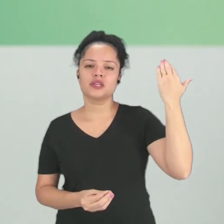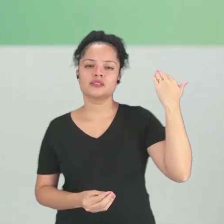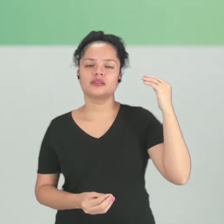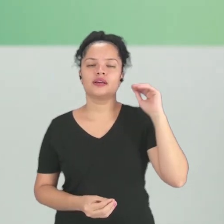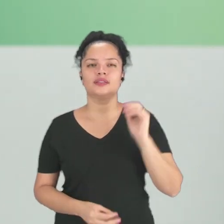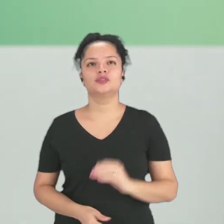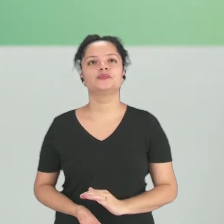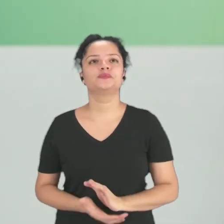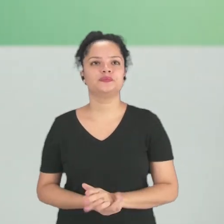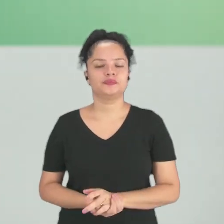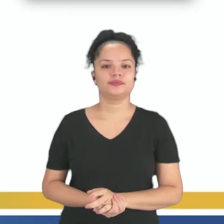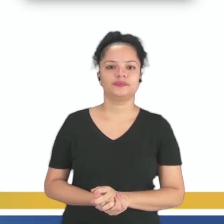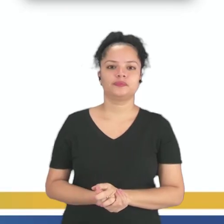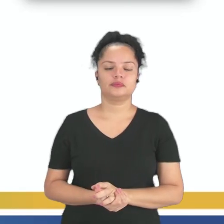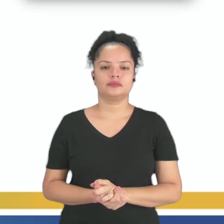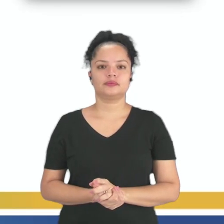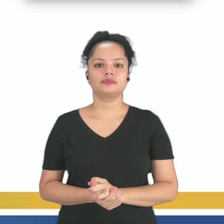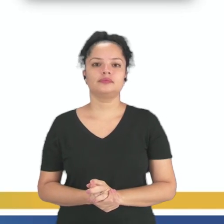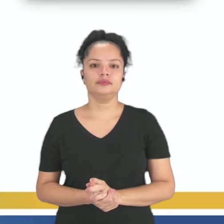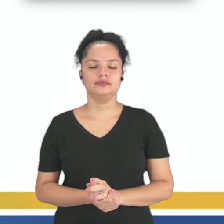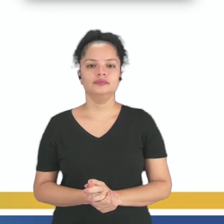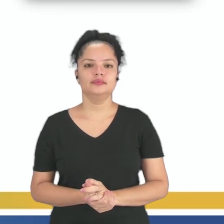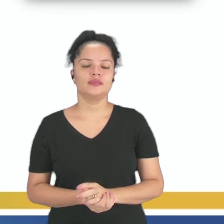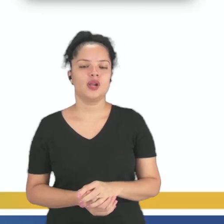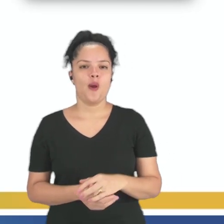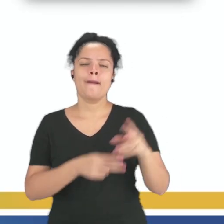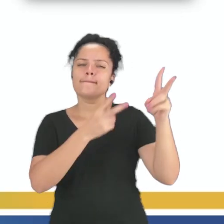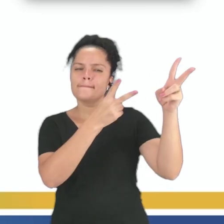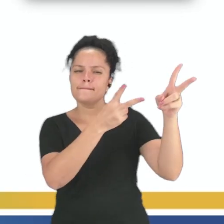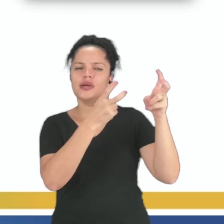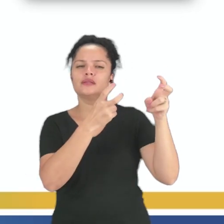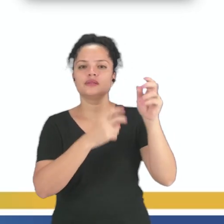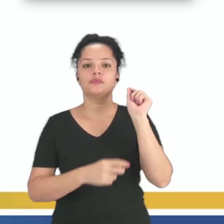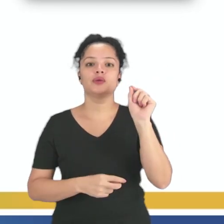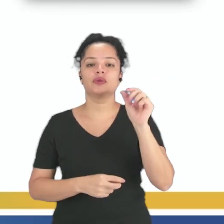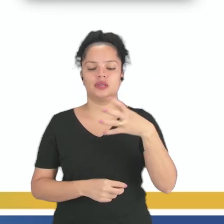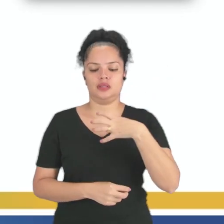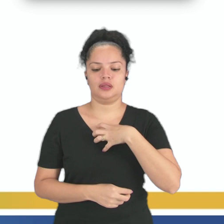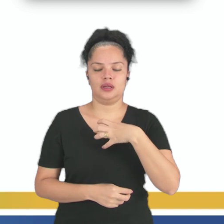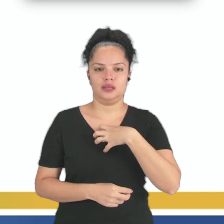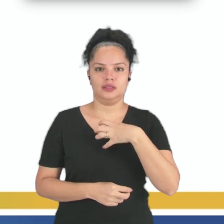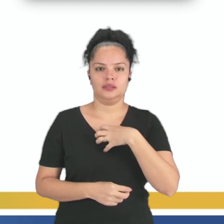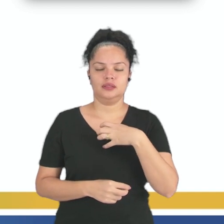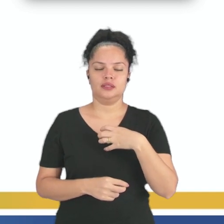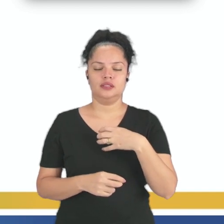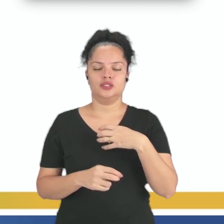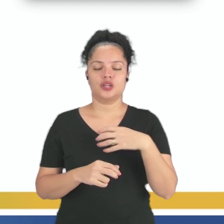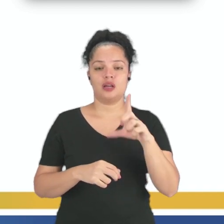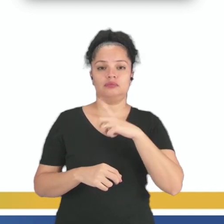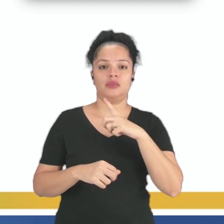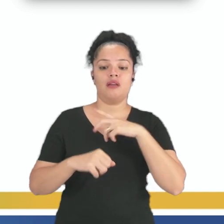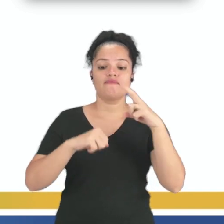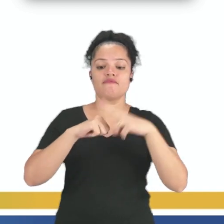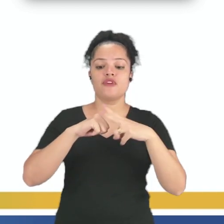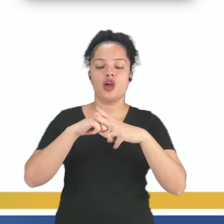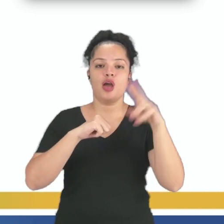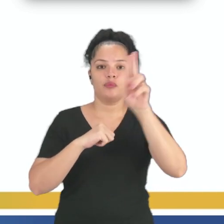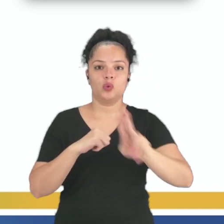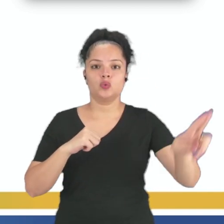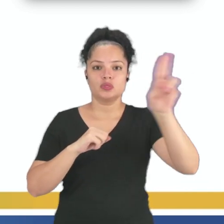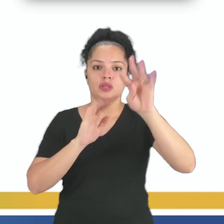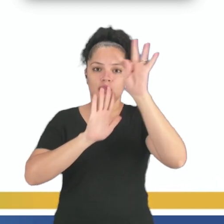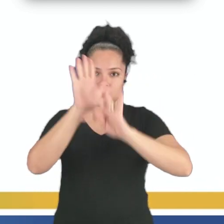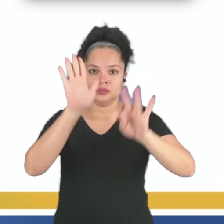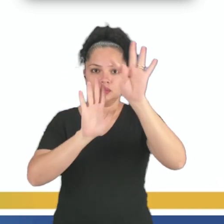sei? Então, normalmente, nós conseguimos perceber essa característica por meio dos verbos usados no